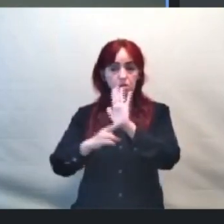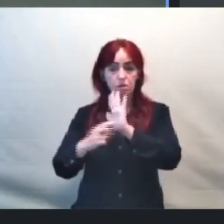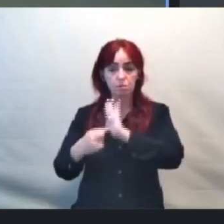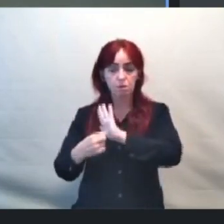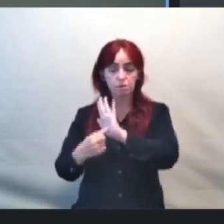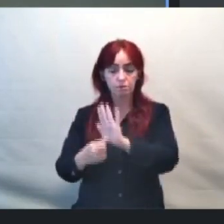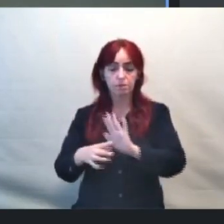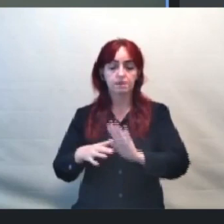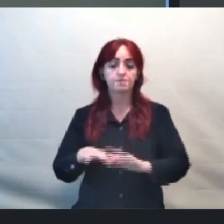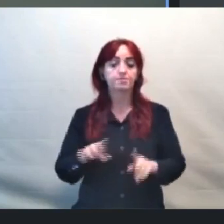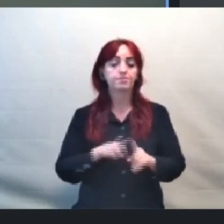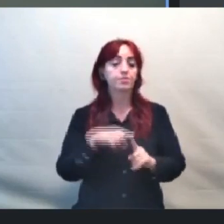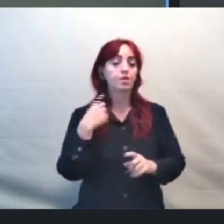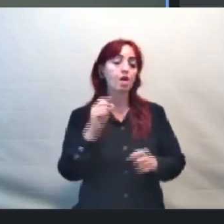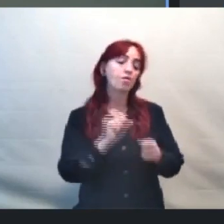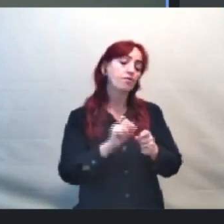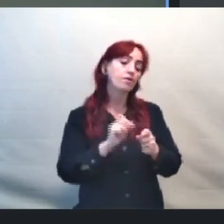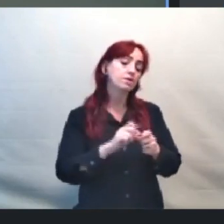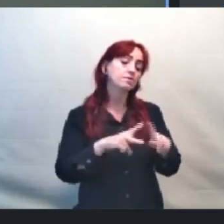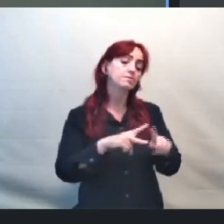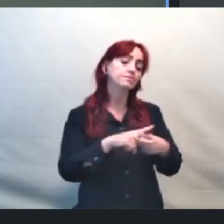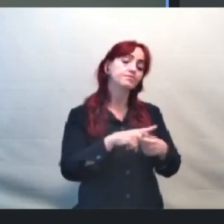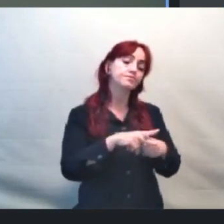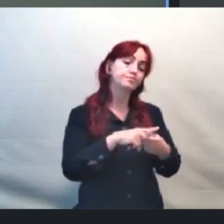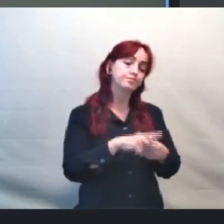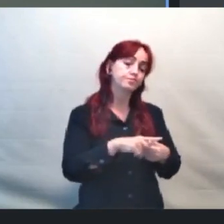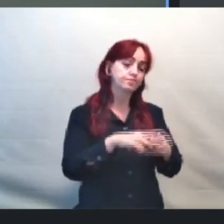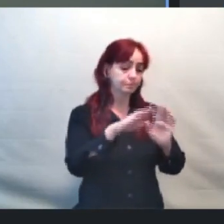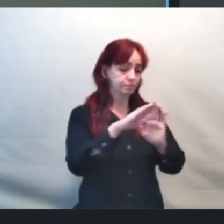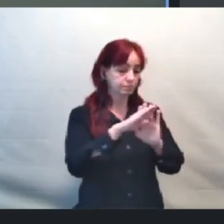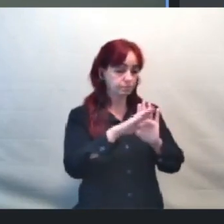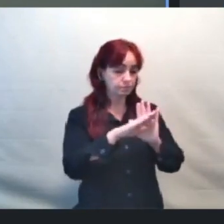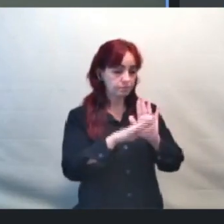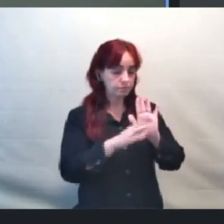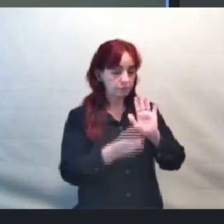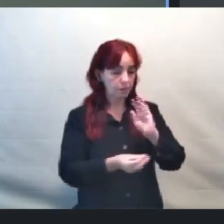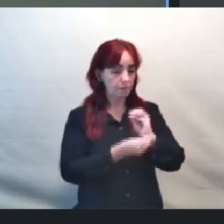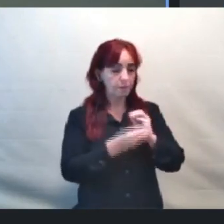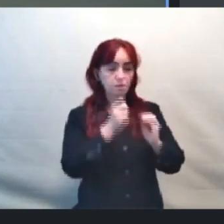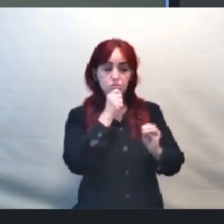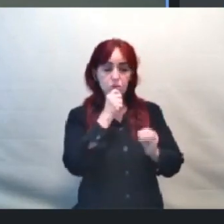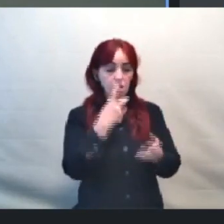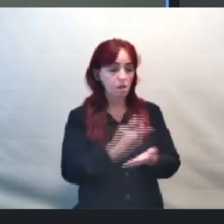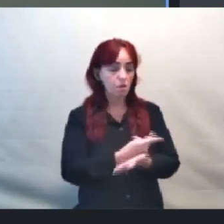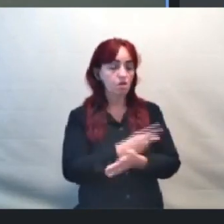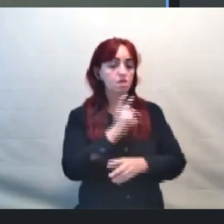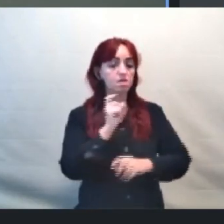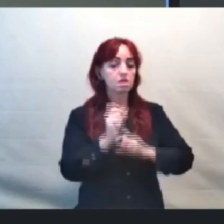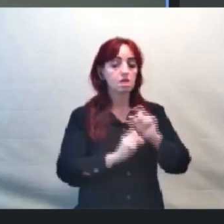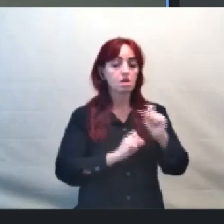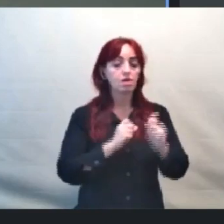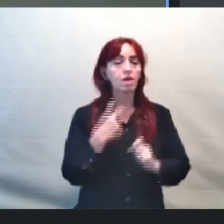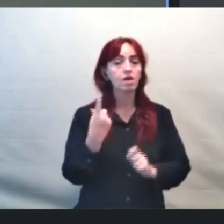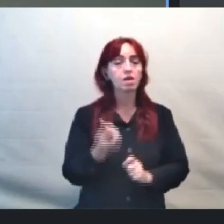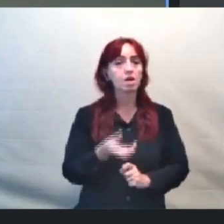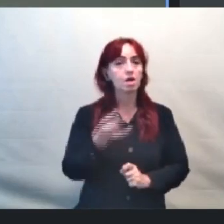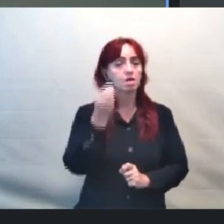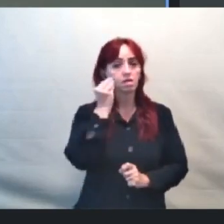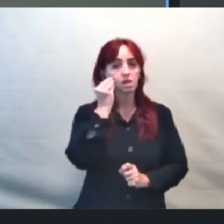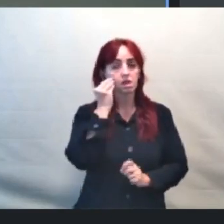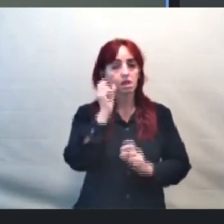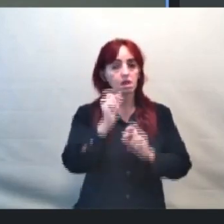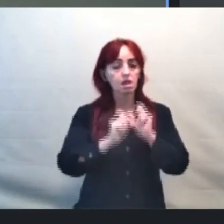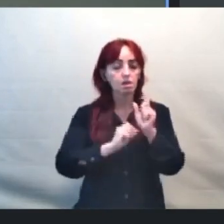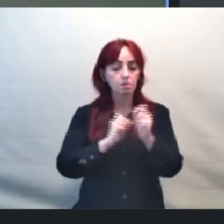poder resolver essa questão das emendas que não foram realizadas, nós orientamos